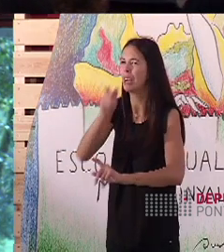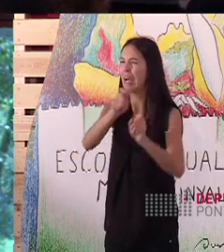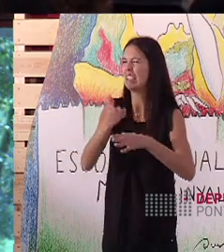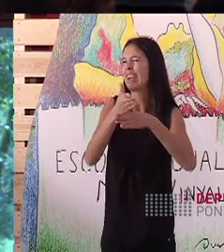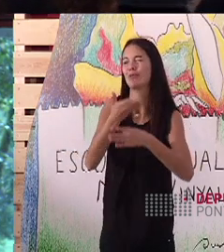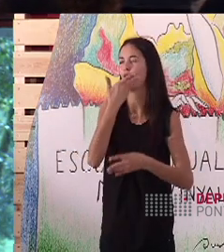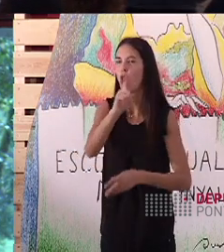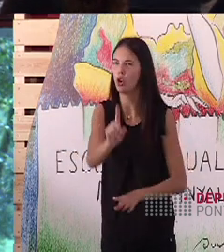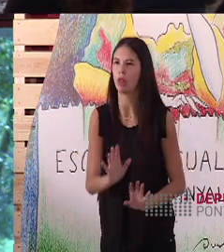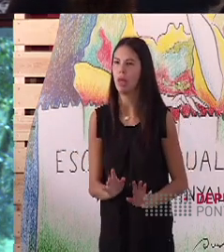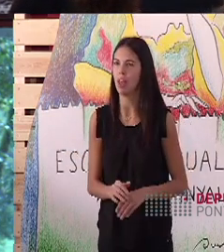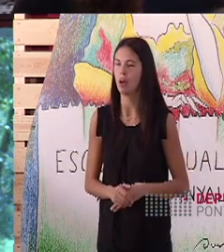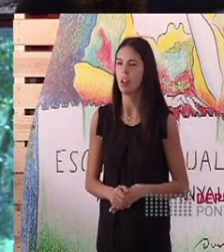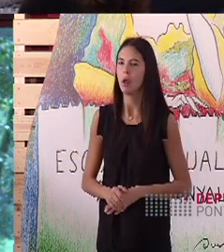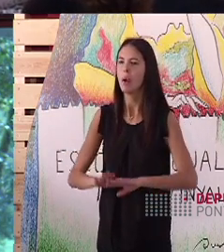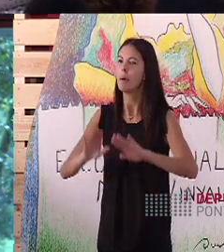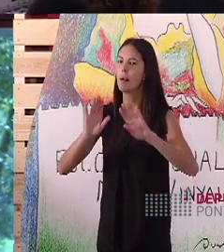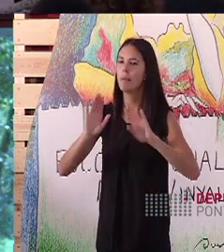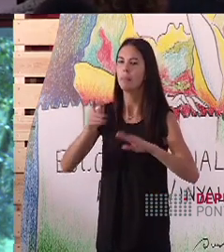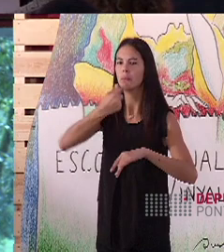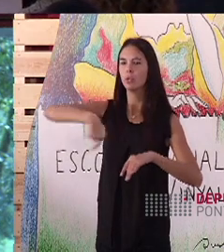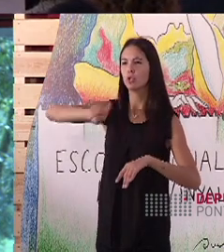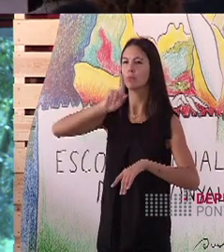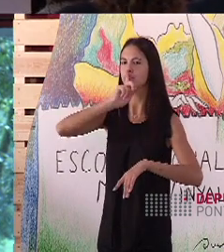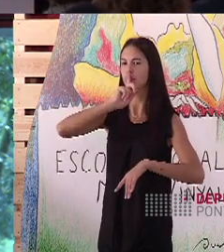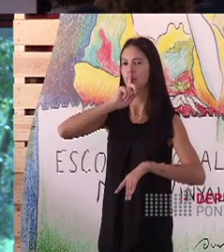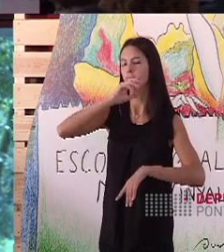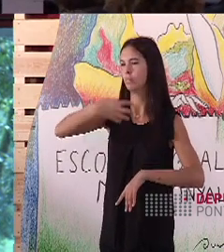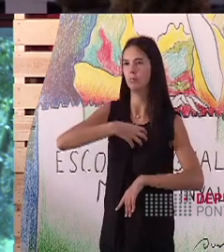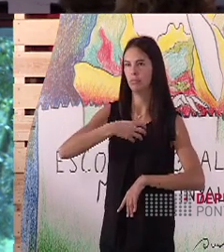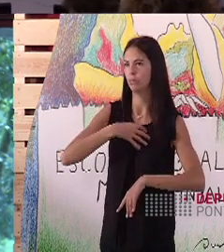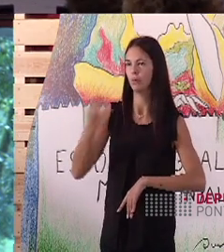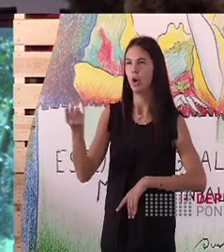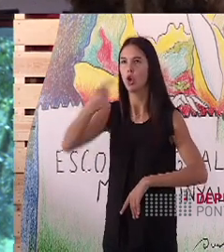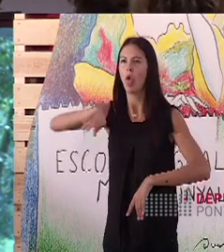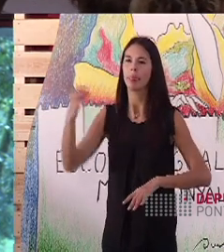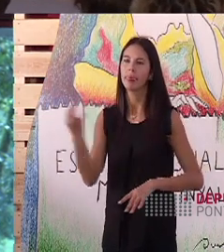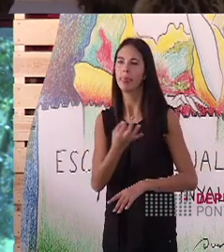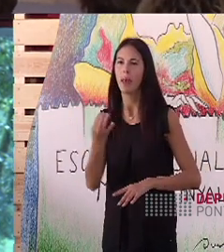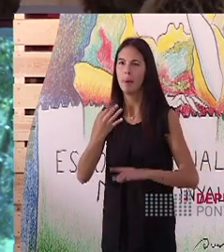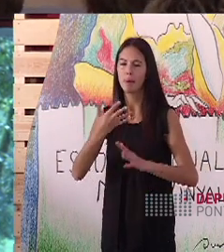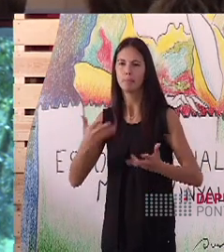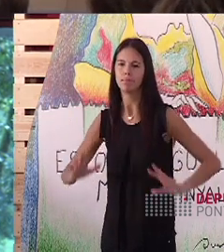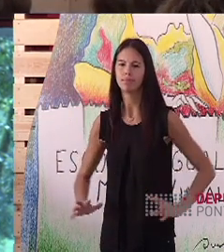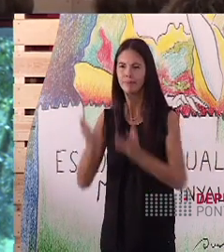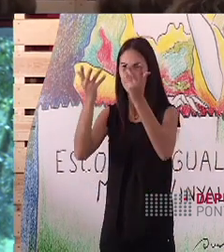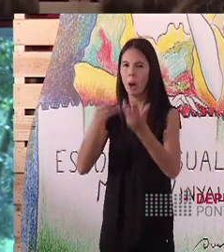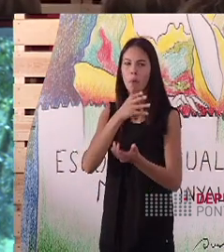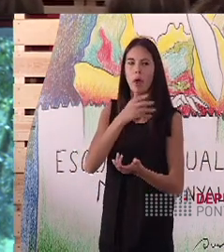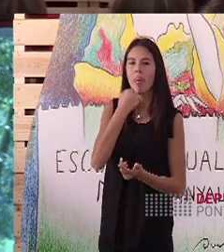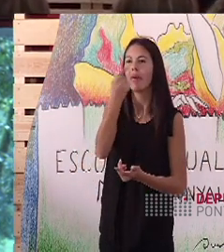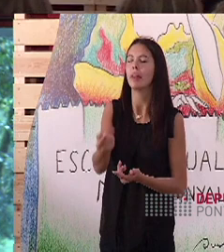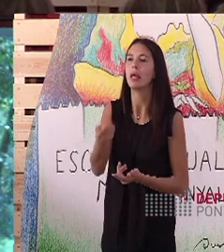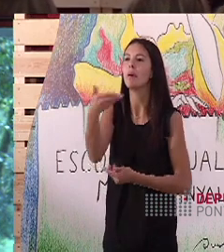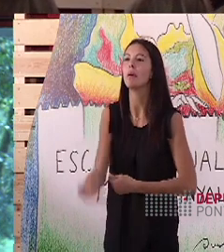non. E, bueno, non debemos estar calados e temos que reivindicarnos, porque ou reivindicamos ou decimos a